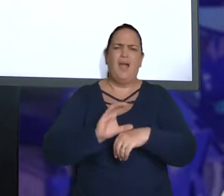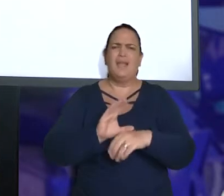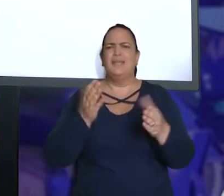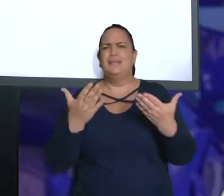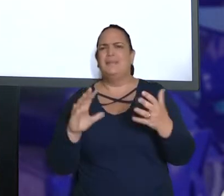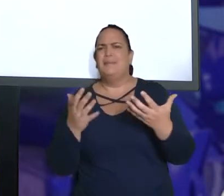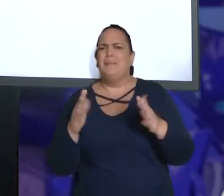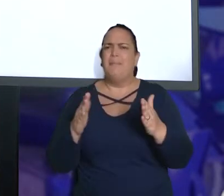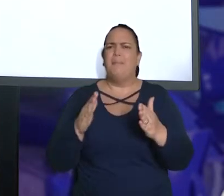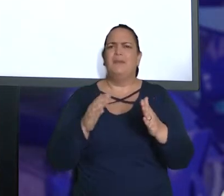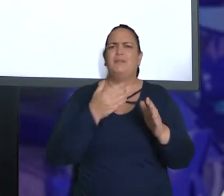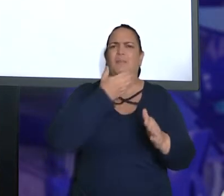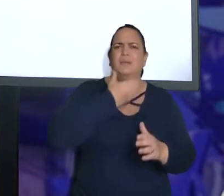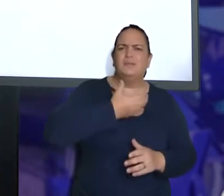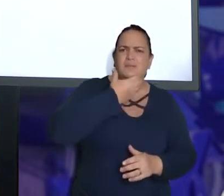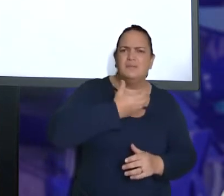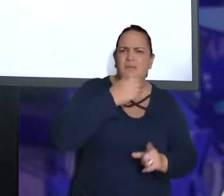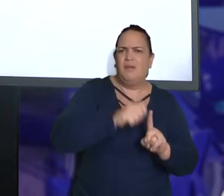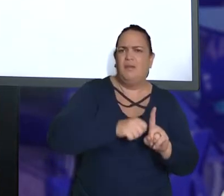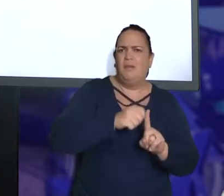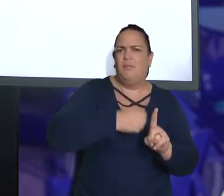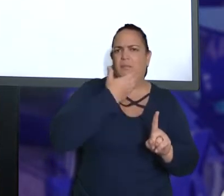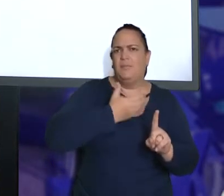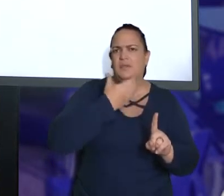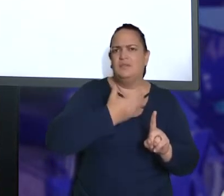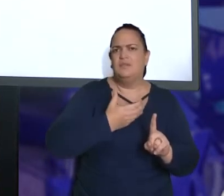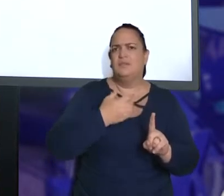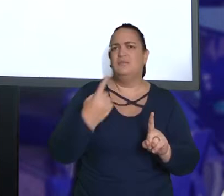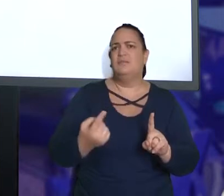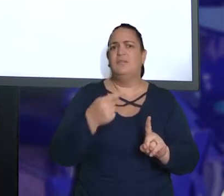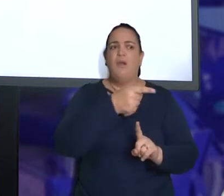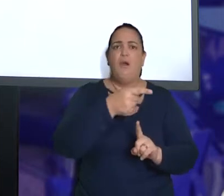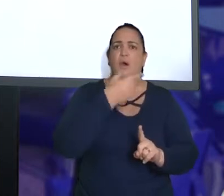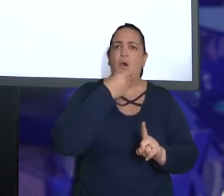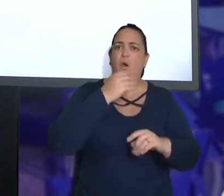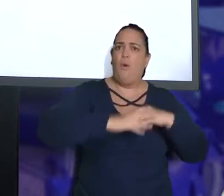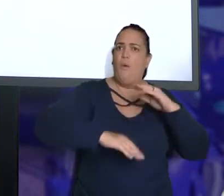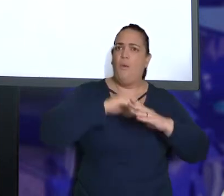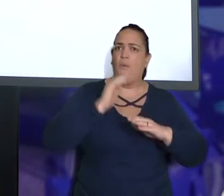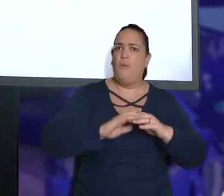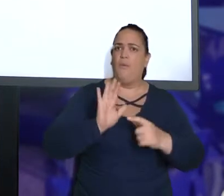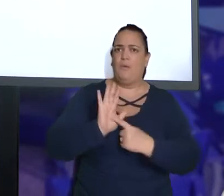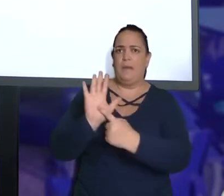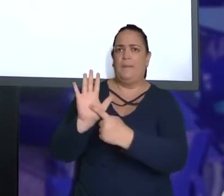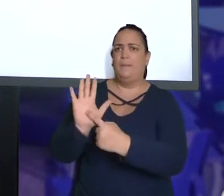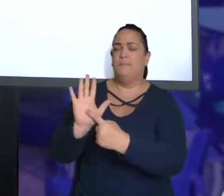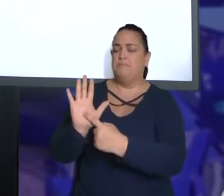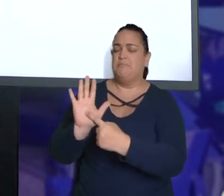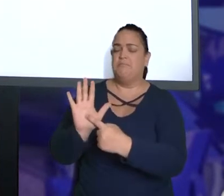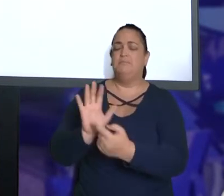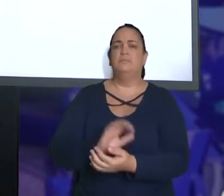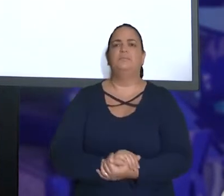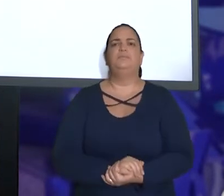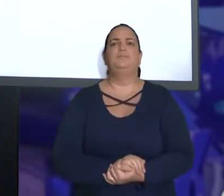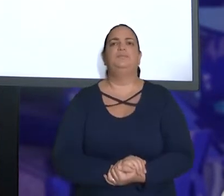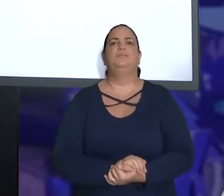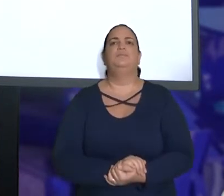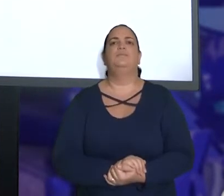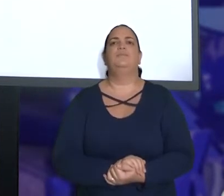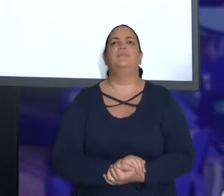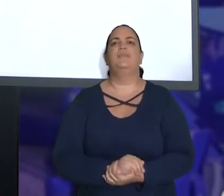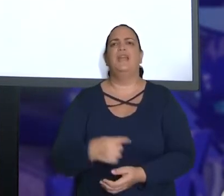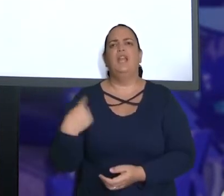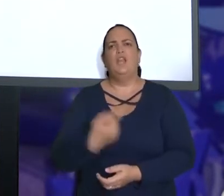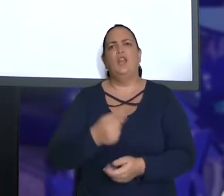ou seja, próximo do Natal. O que significa que ele vai propor como solução que nós, leitores apaixonados por livros,